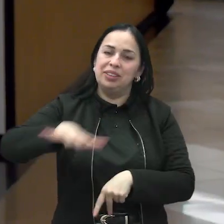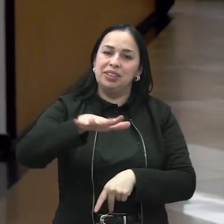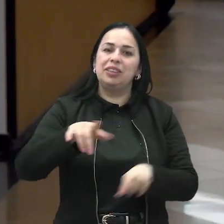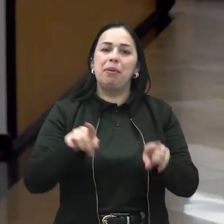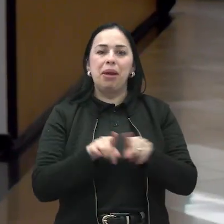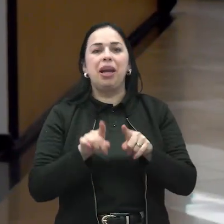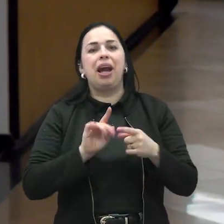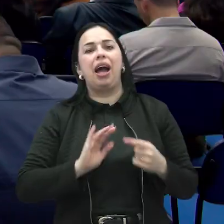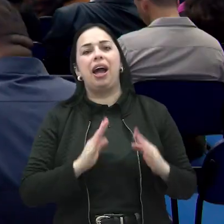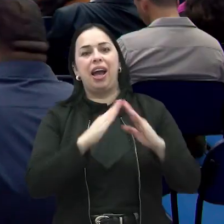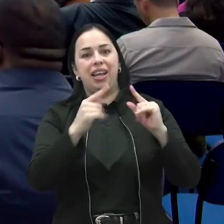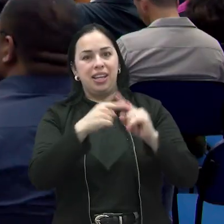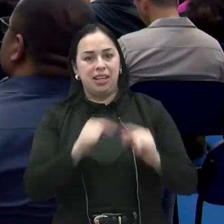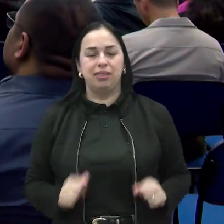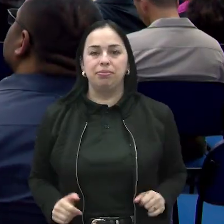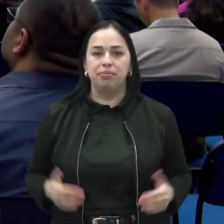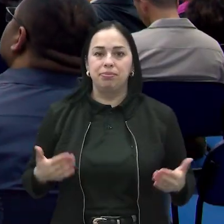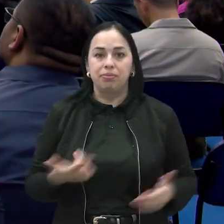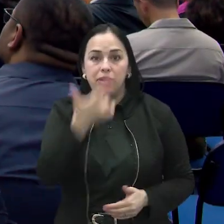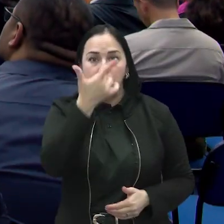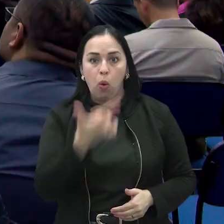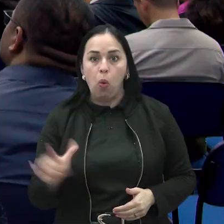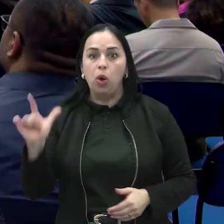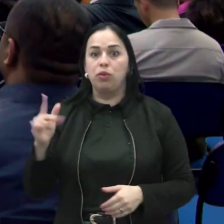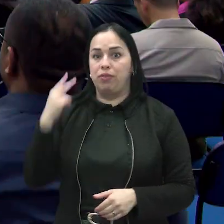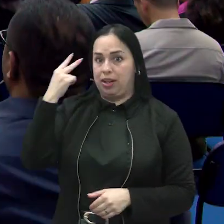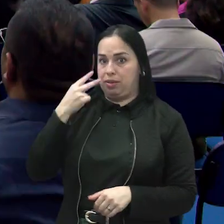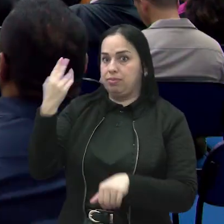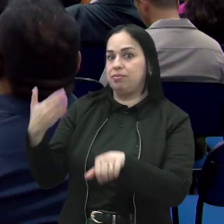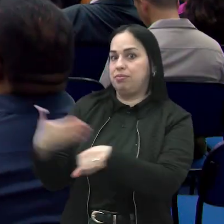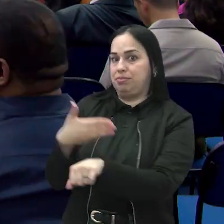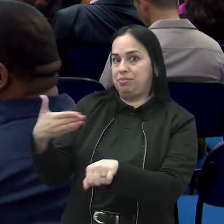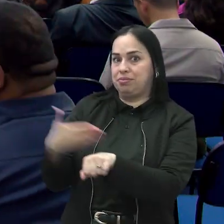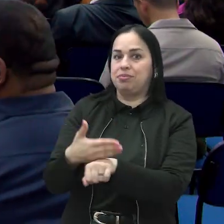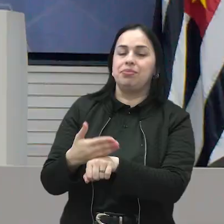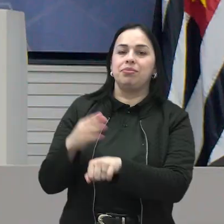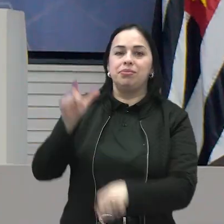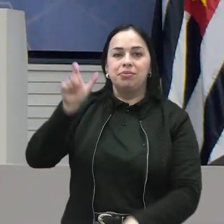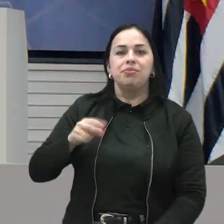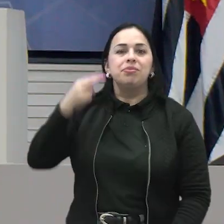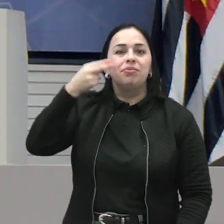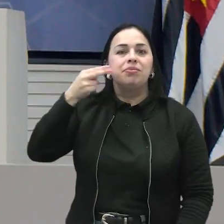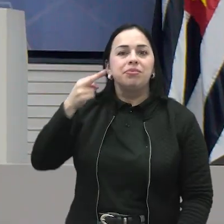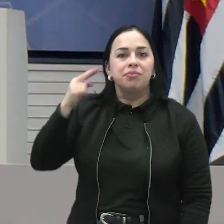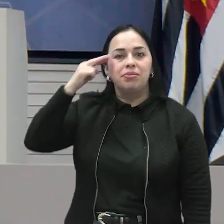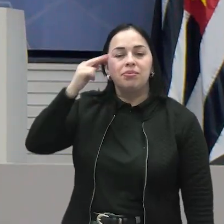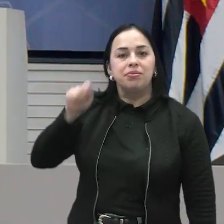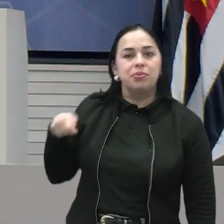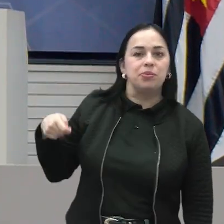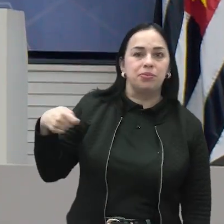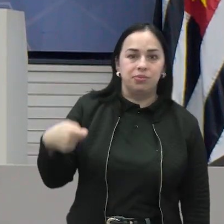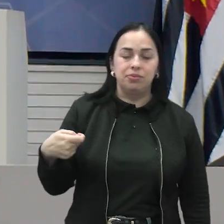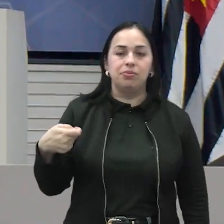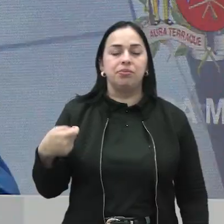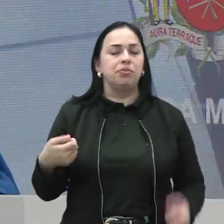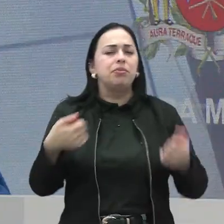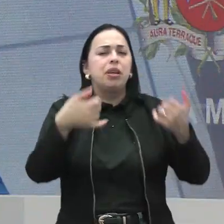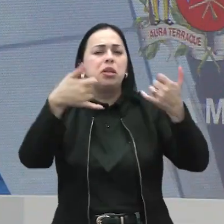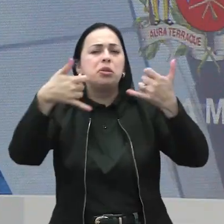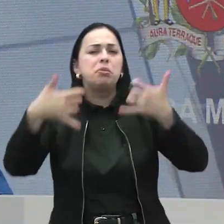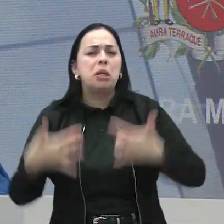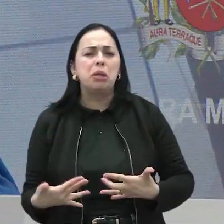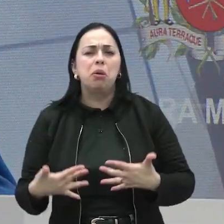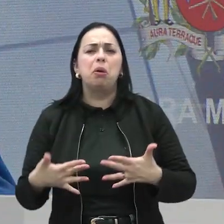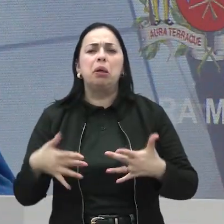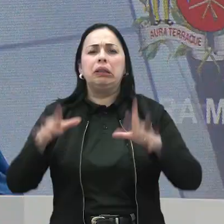população, inclusive da igreja. Outro parlamentar que esteve presente na solenidade foi Rogério da Acazem, que destacou